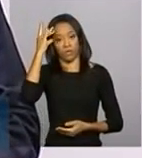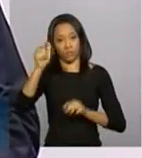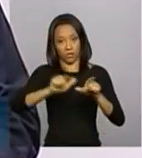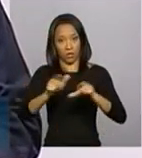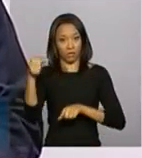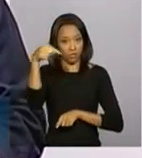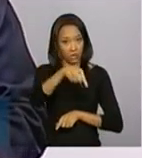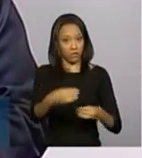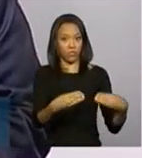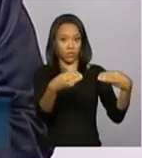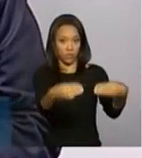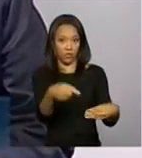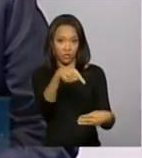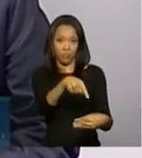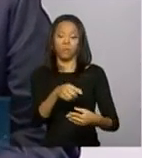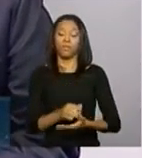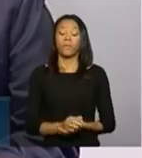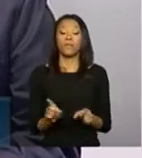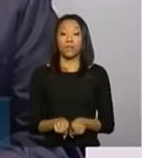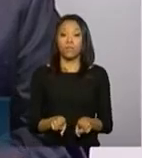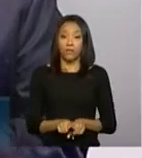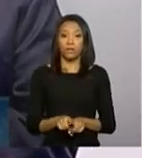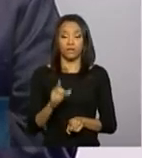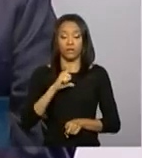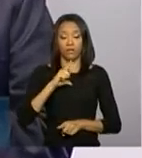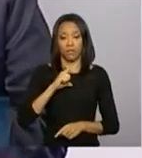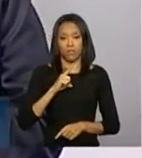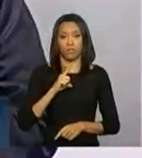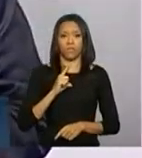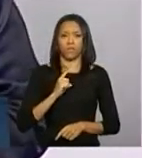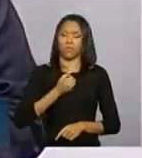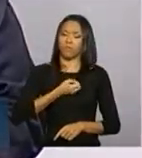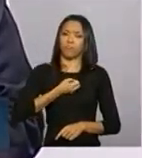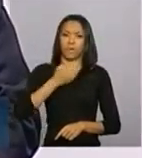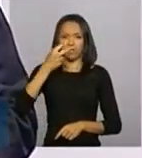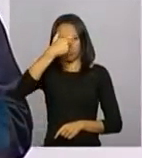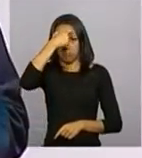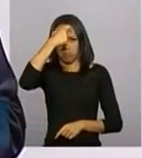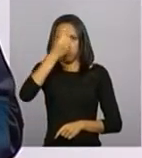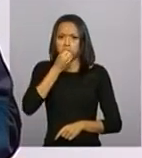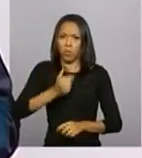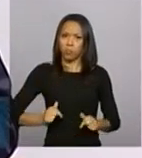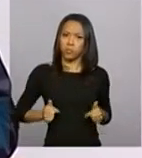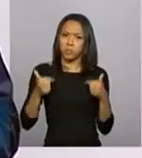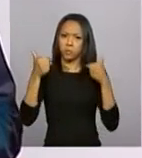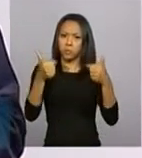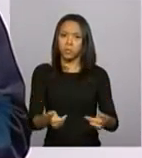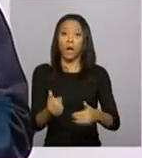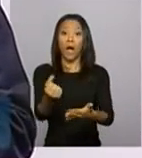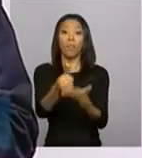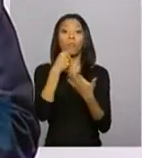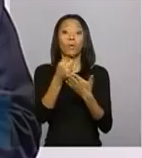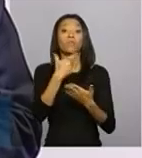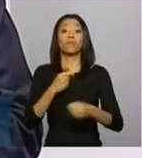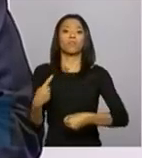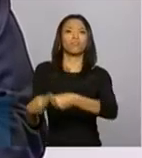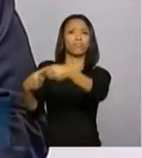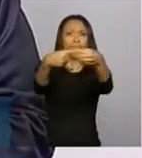Temos consciência do gigantesco e complexo trabalho que devemos desenvolver junto com estados e municípios,